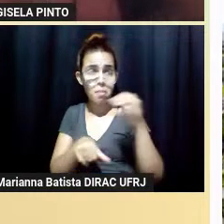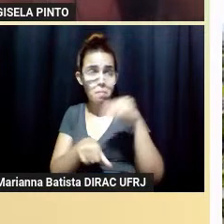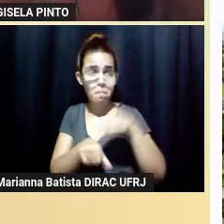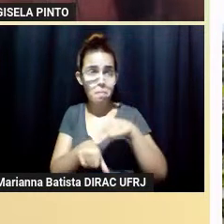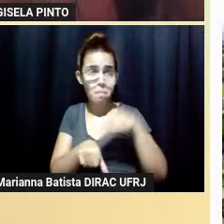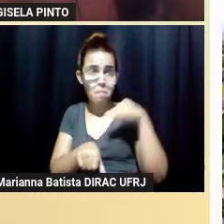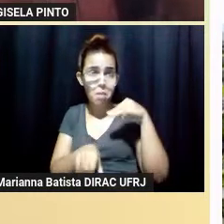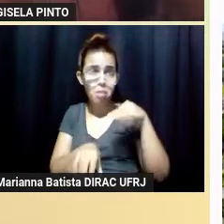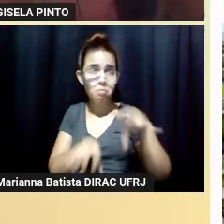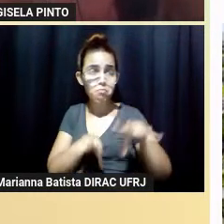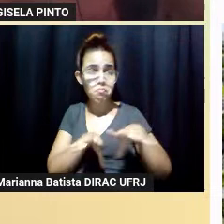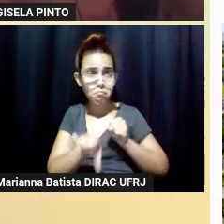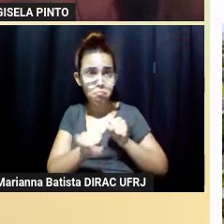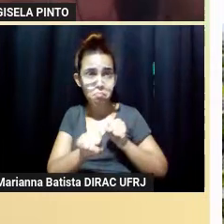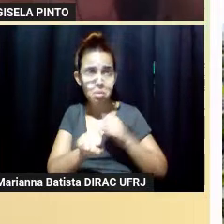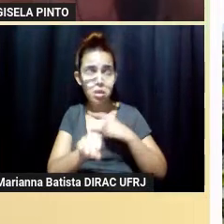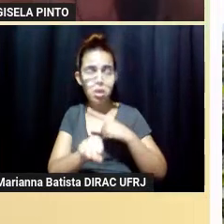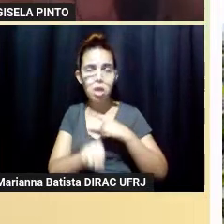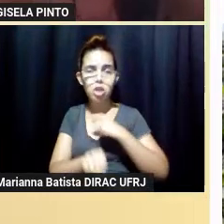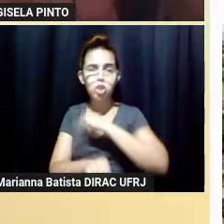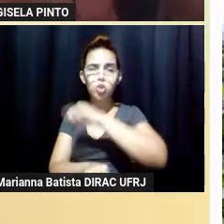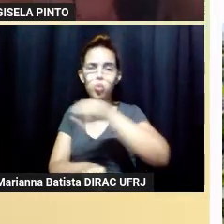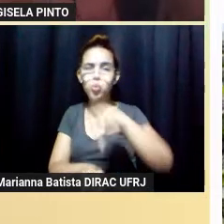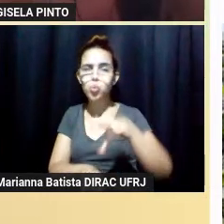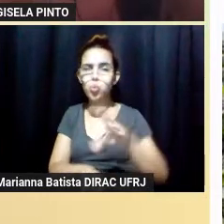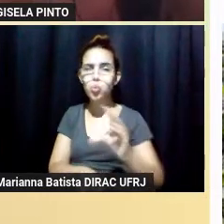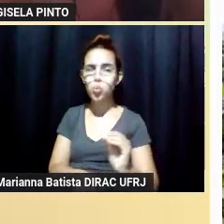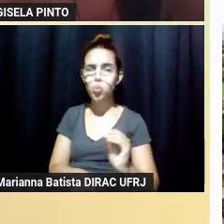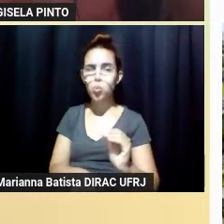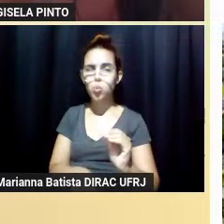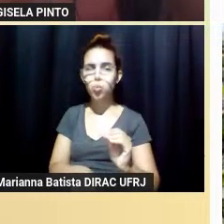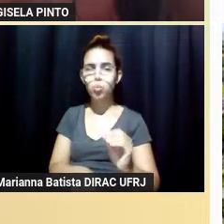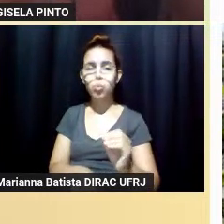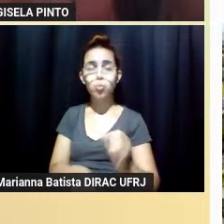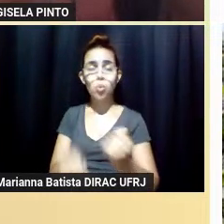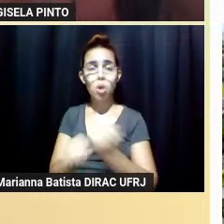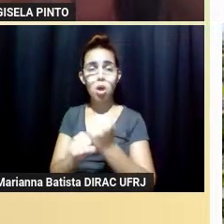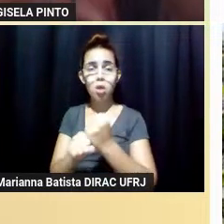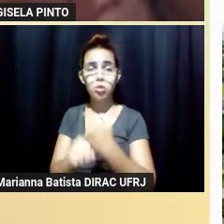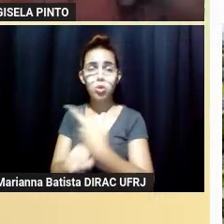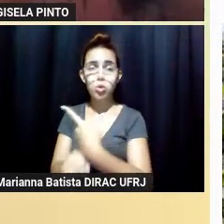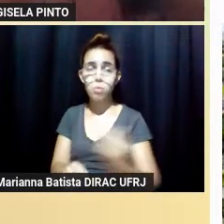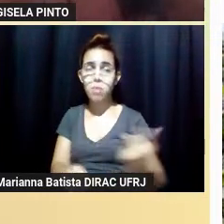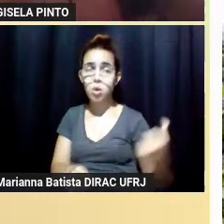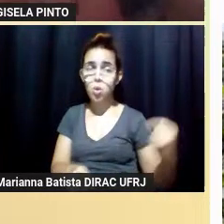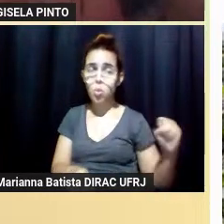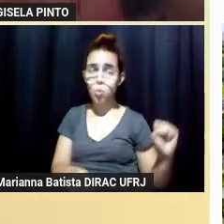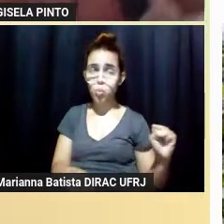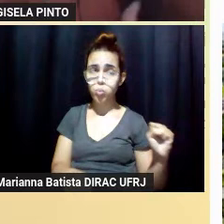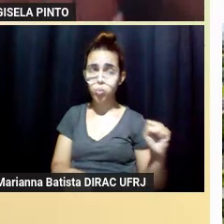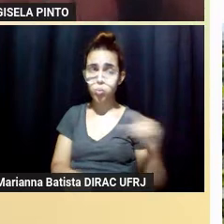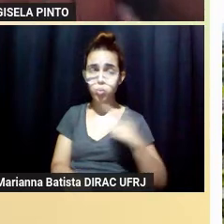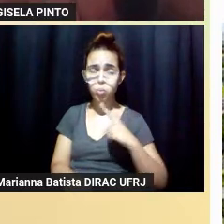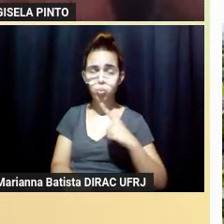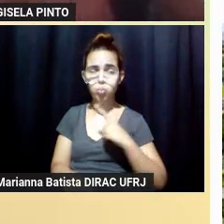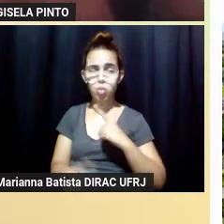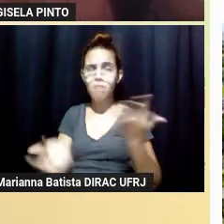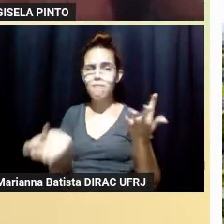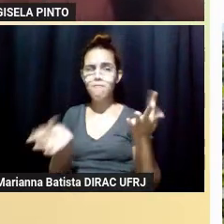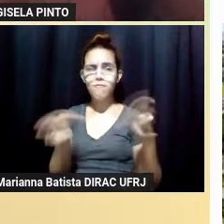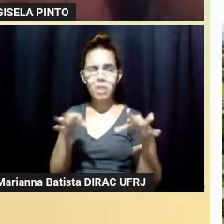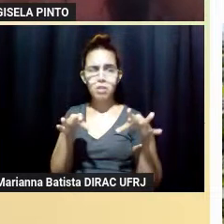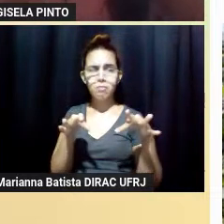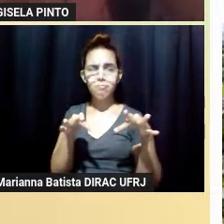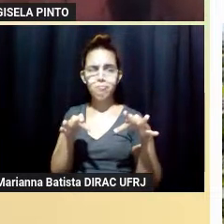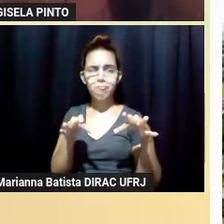julho de 2008. Eu terminei o mestrado e terminei já sim, uma semana depois, tomando